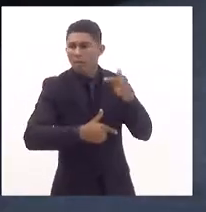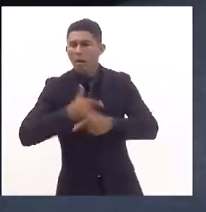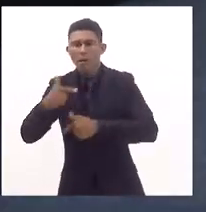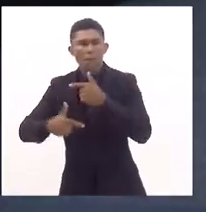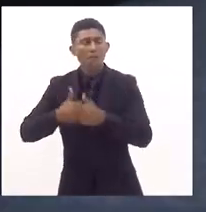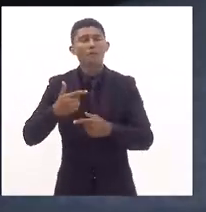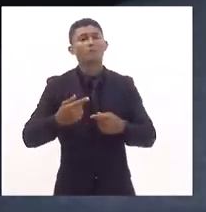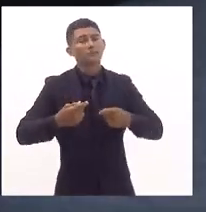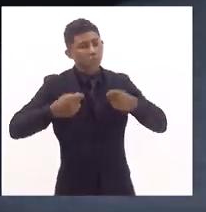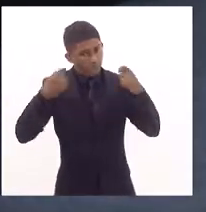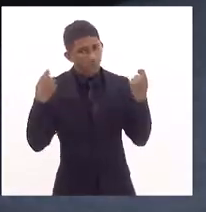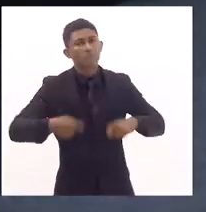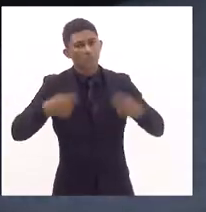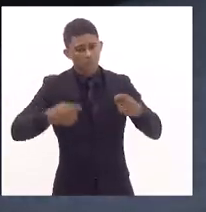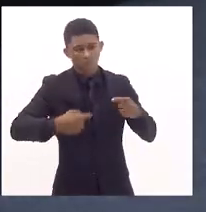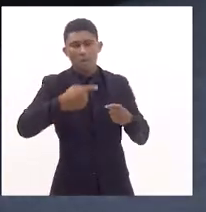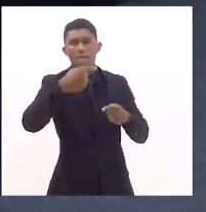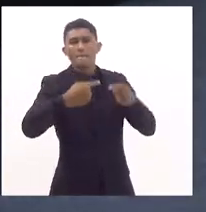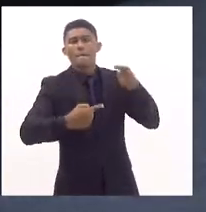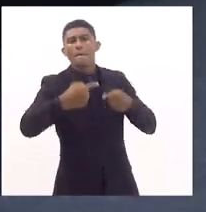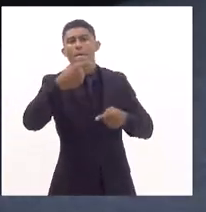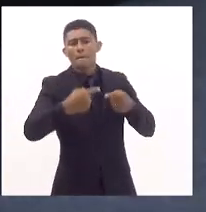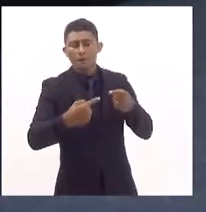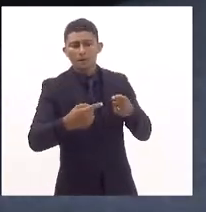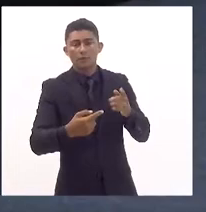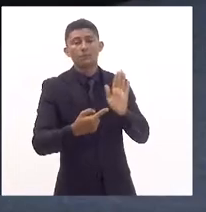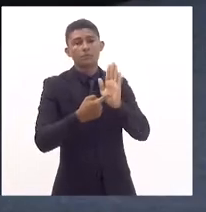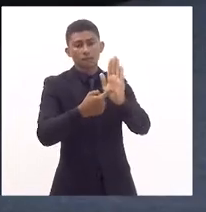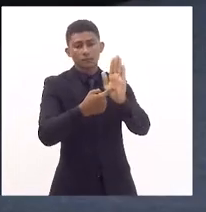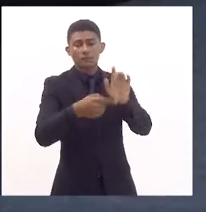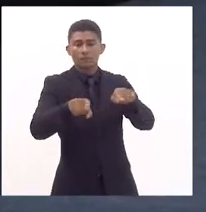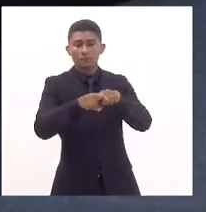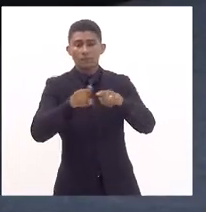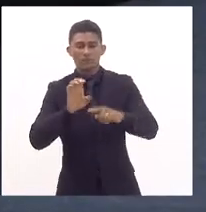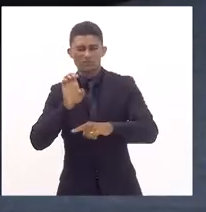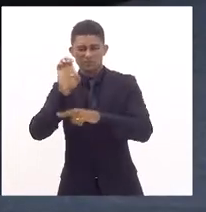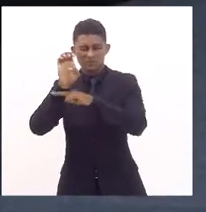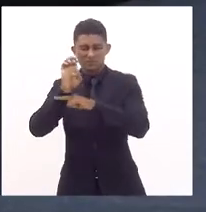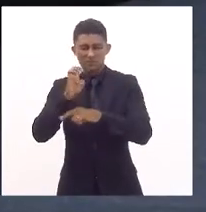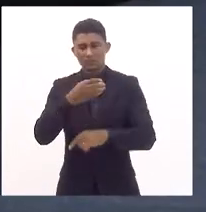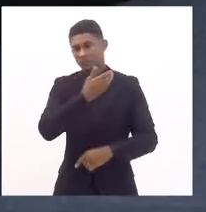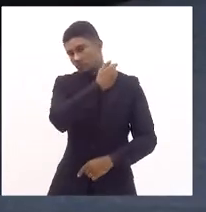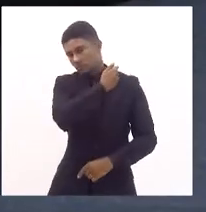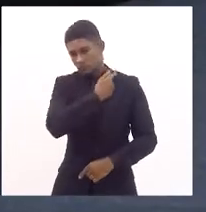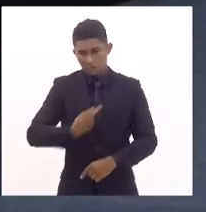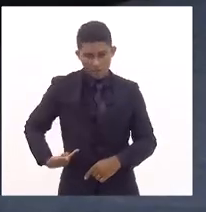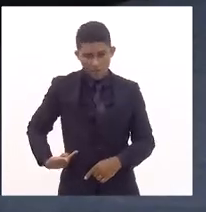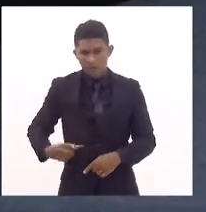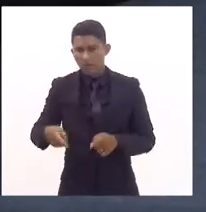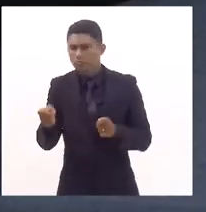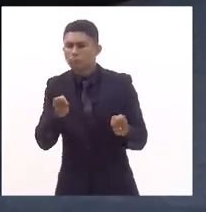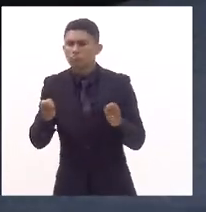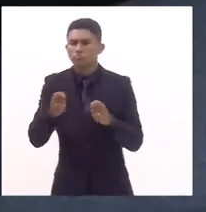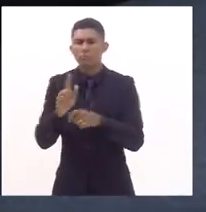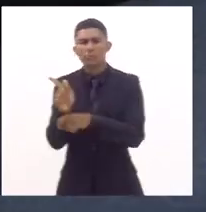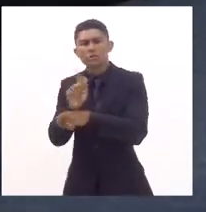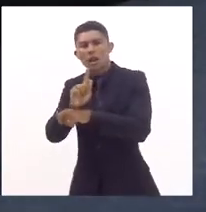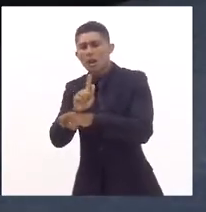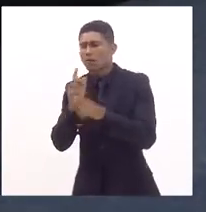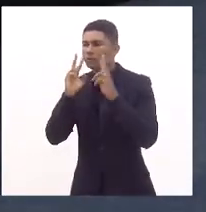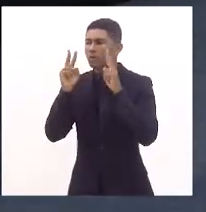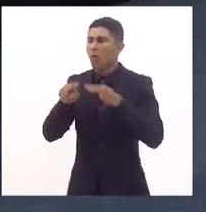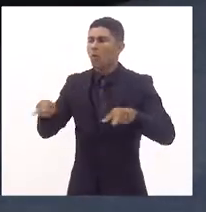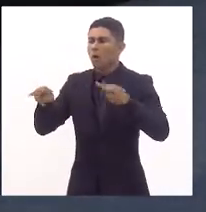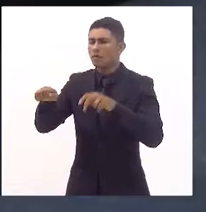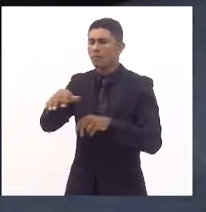precisa de uma política e de uma gestão pública que olhe para essa categoria com